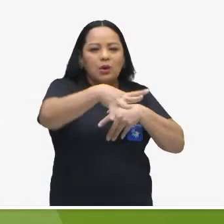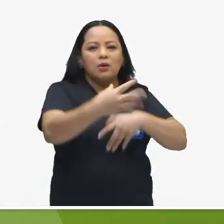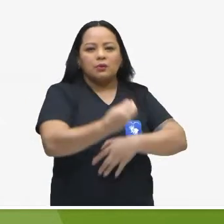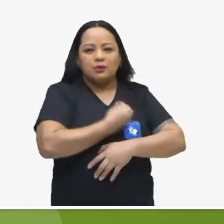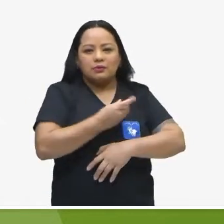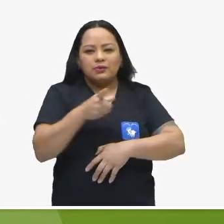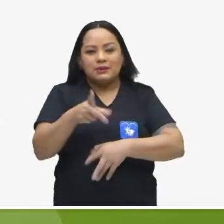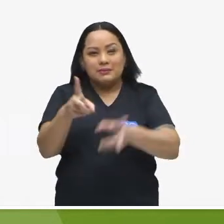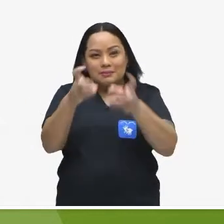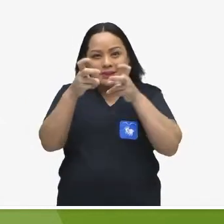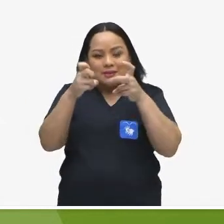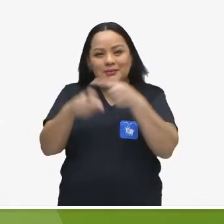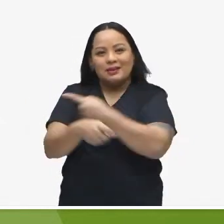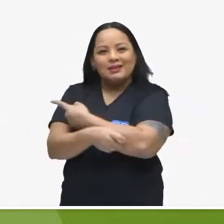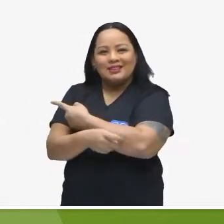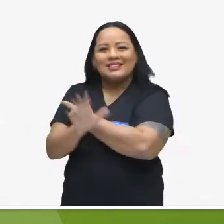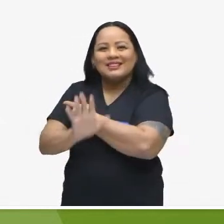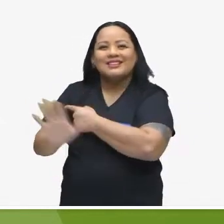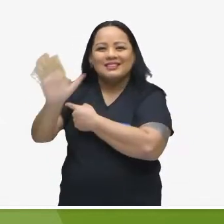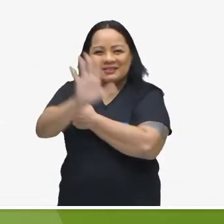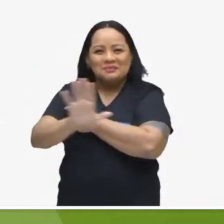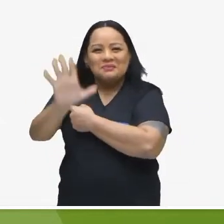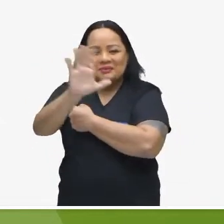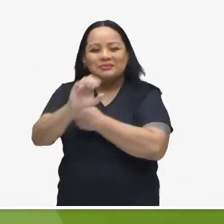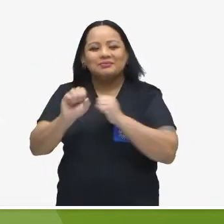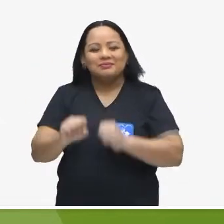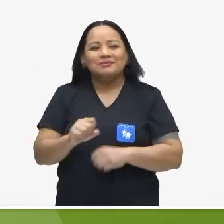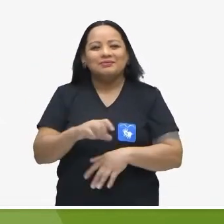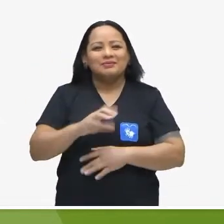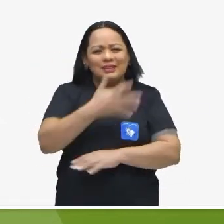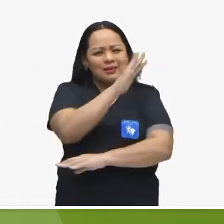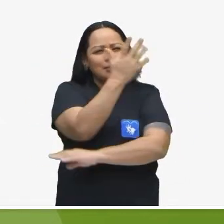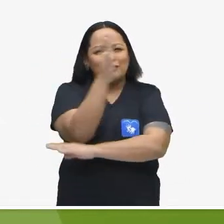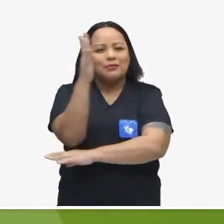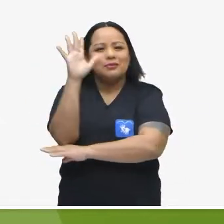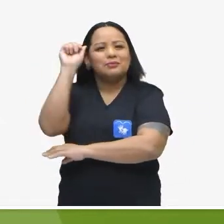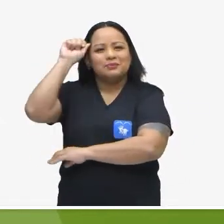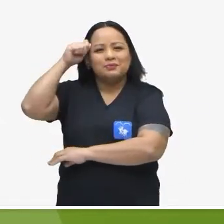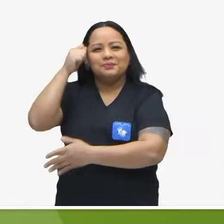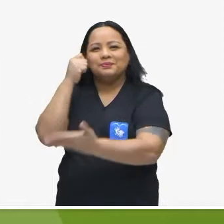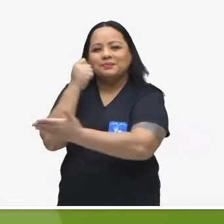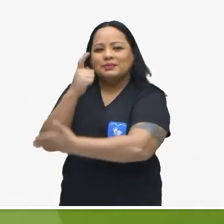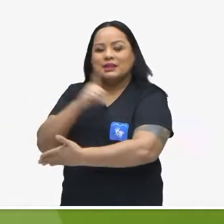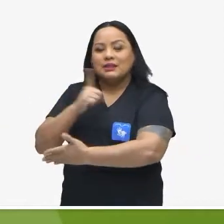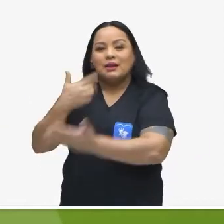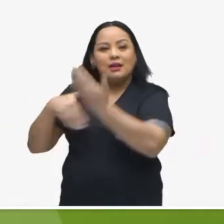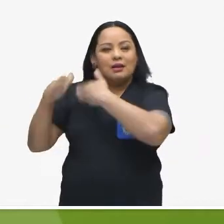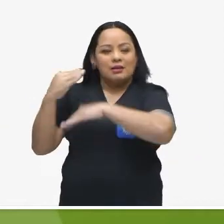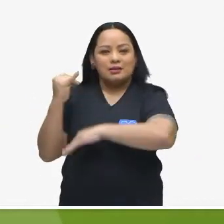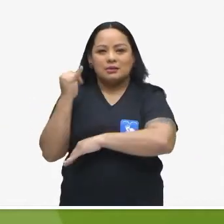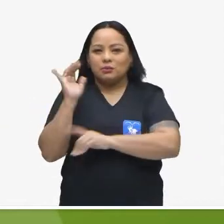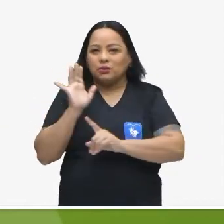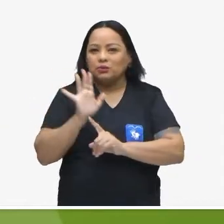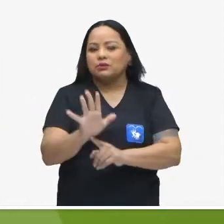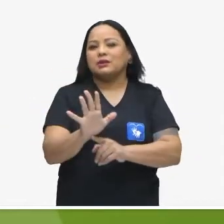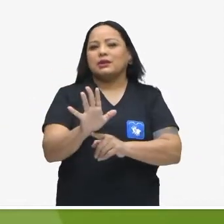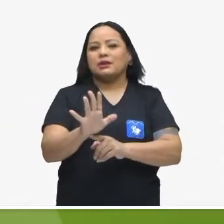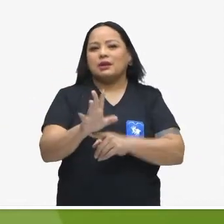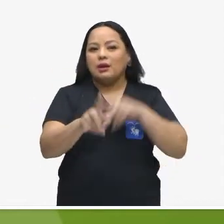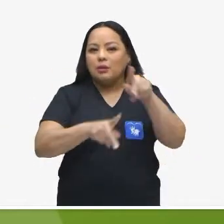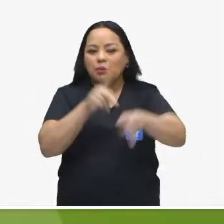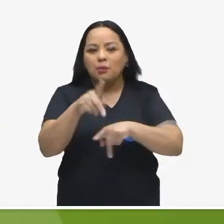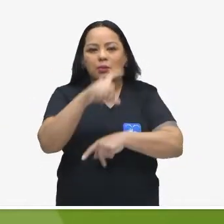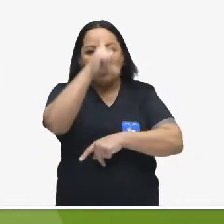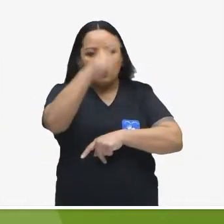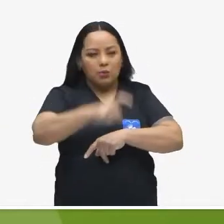podem observar aqui na nossa savana africana, né? Então, anteriormente eu mostrei para vocês a população